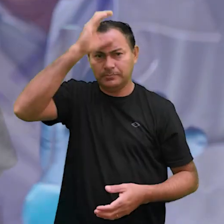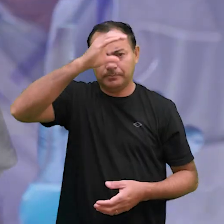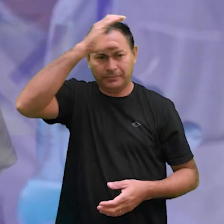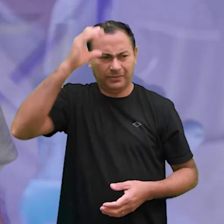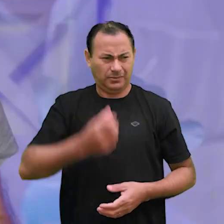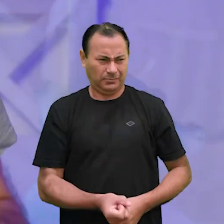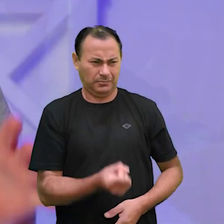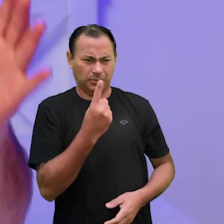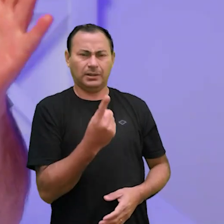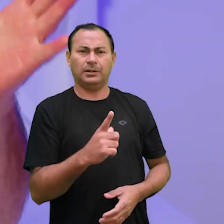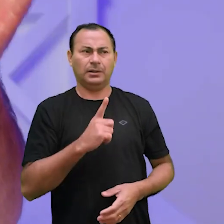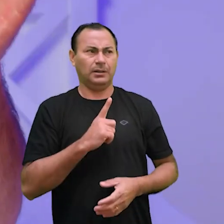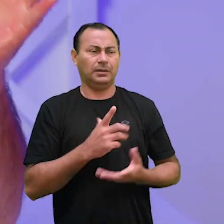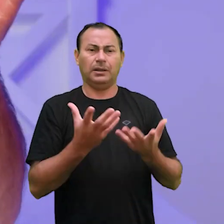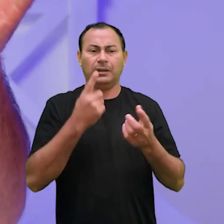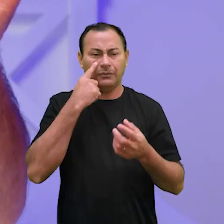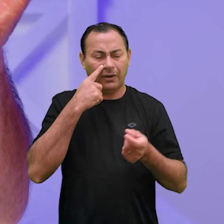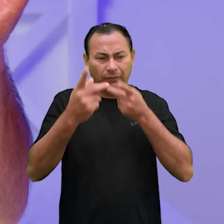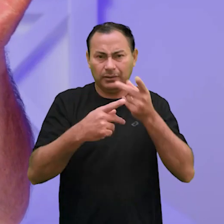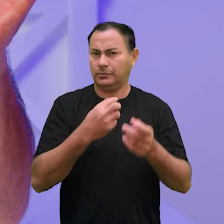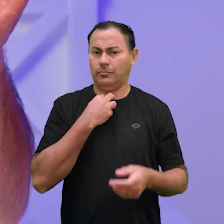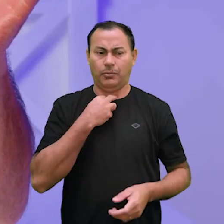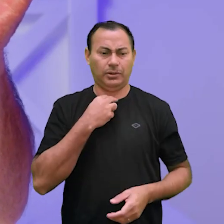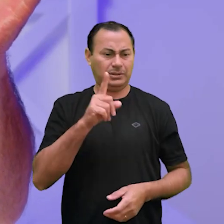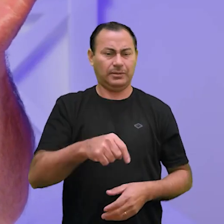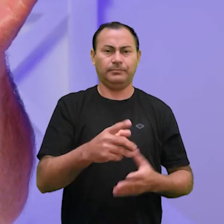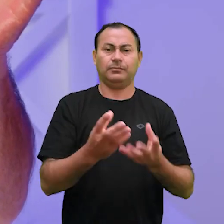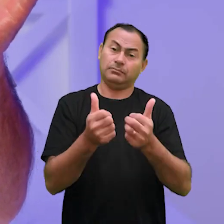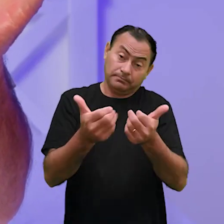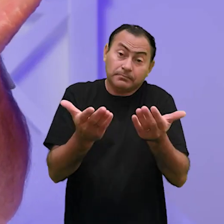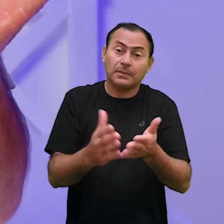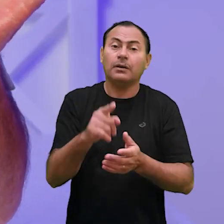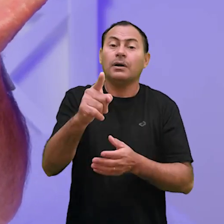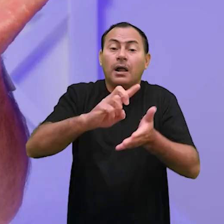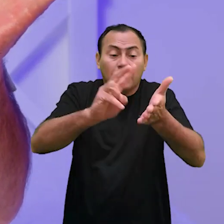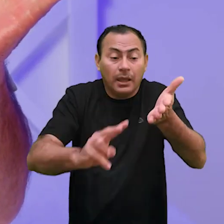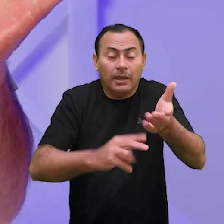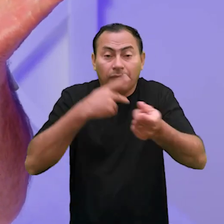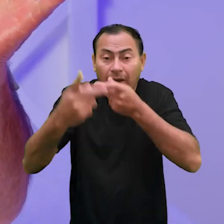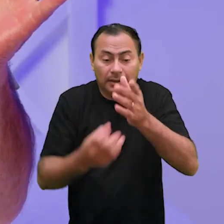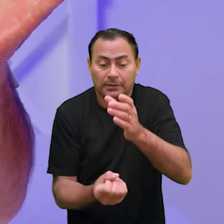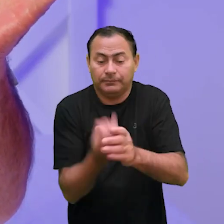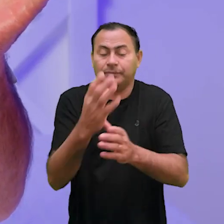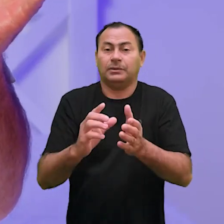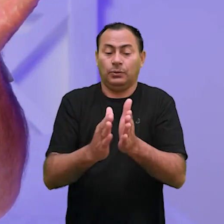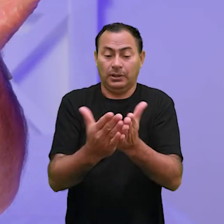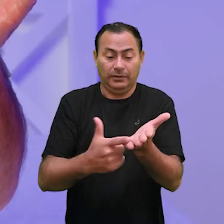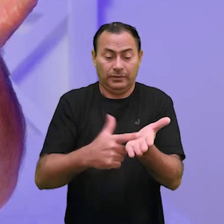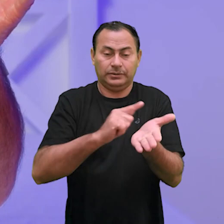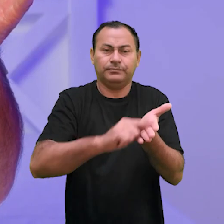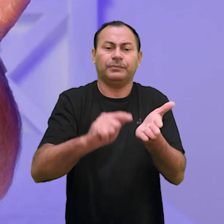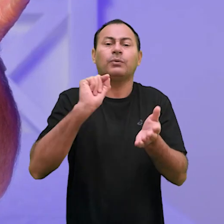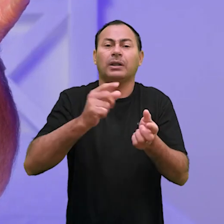mudança. Alguns cristãos ficam horrorizados, têm chilique e dizem, não pode ser isso. Muito bem, quando você lê o relato